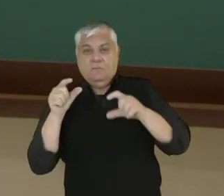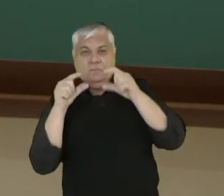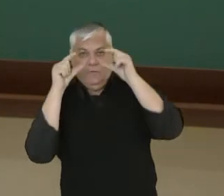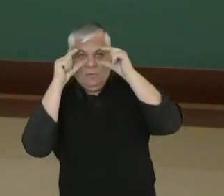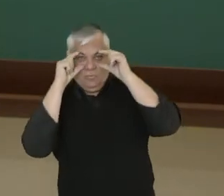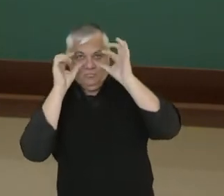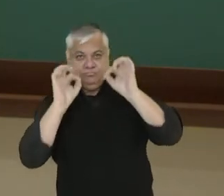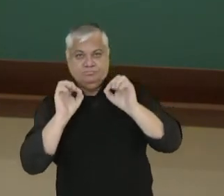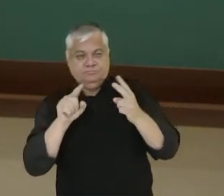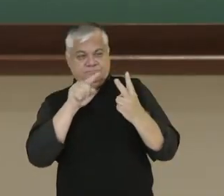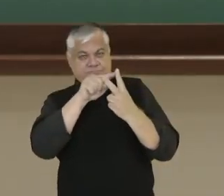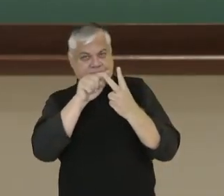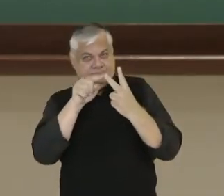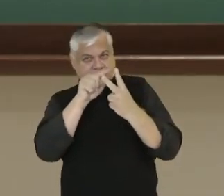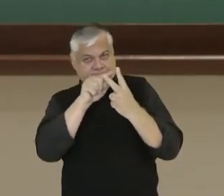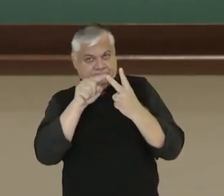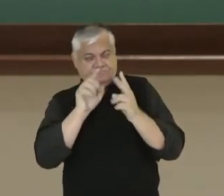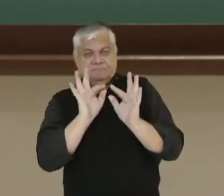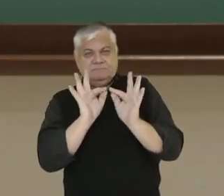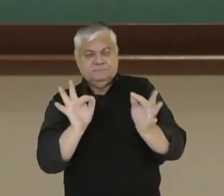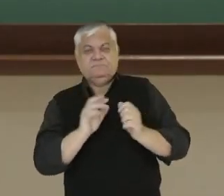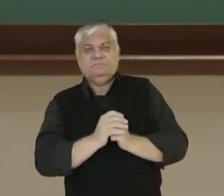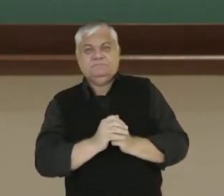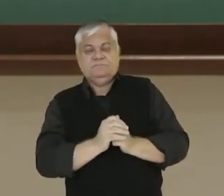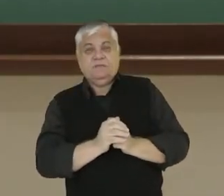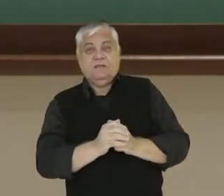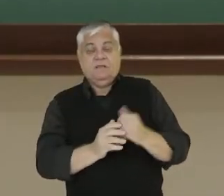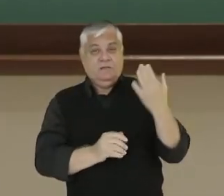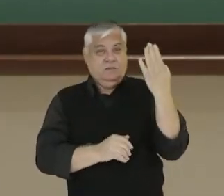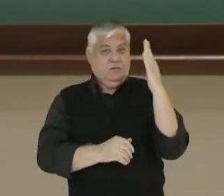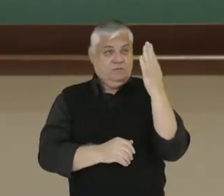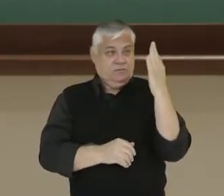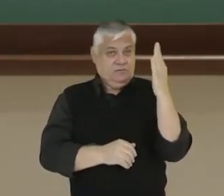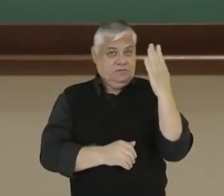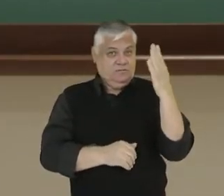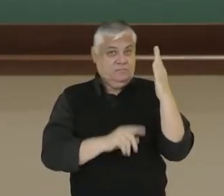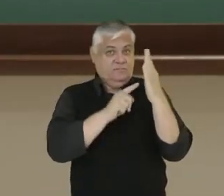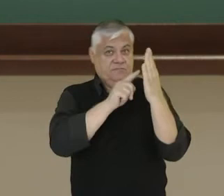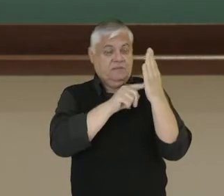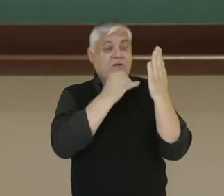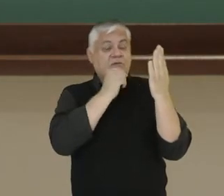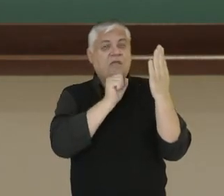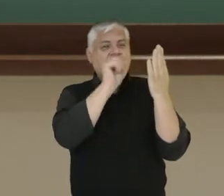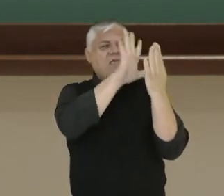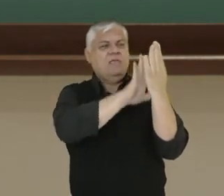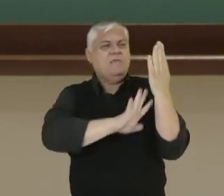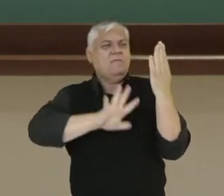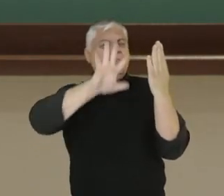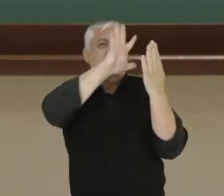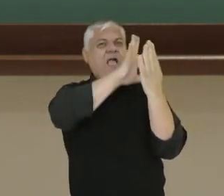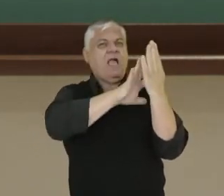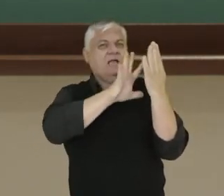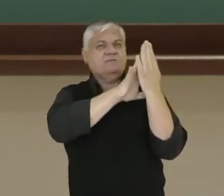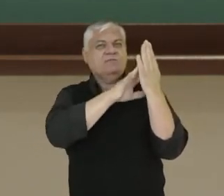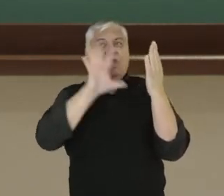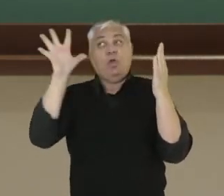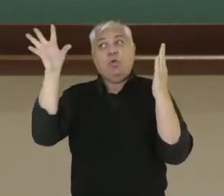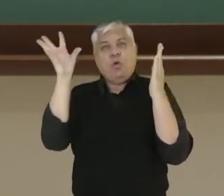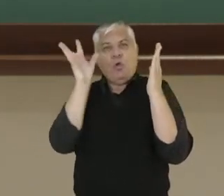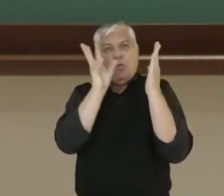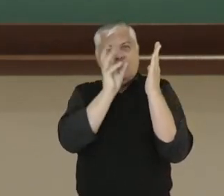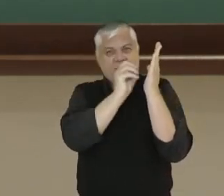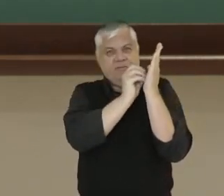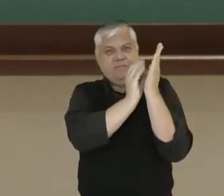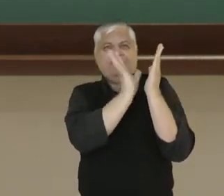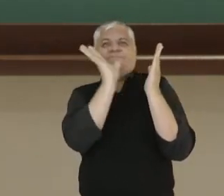lente. Pessoal, bem simples, o espelho forma uma imagem por reflexão. A luz